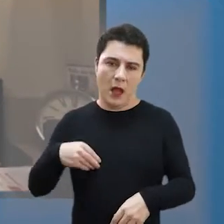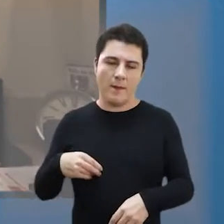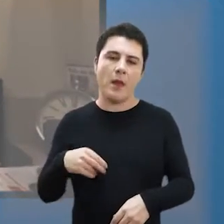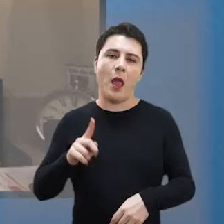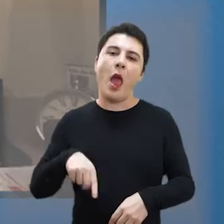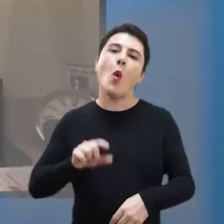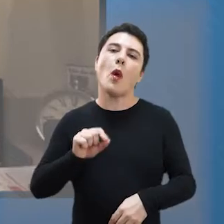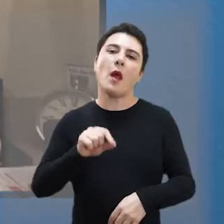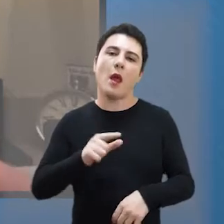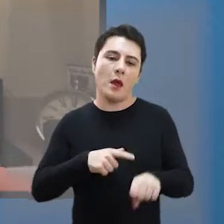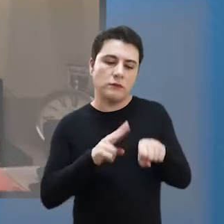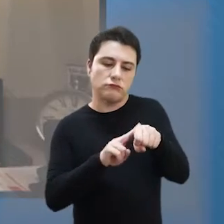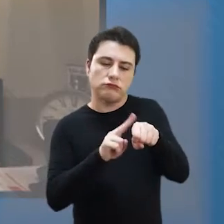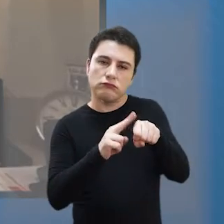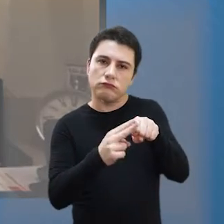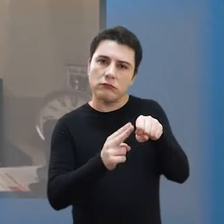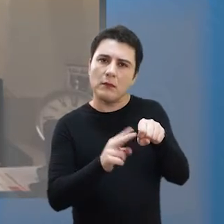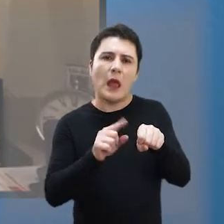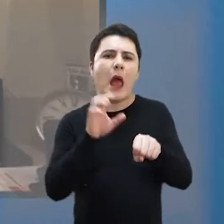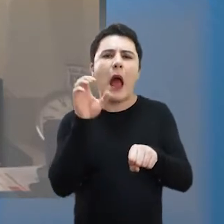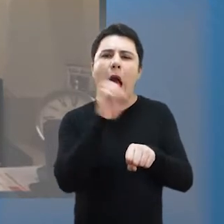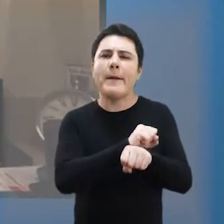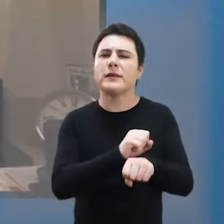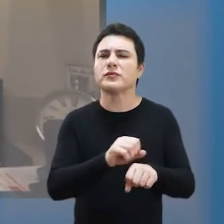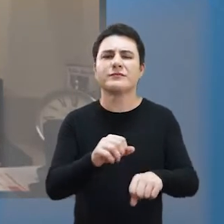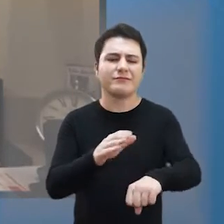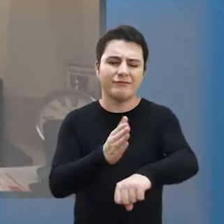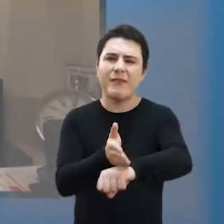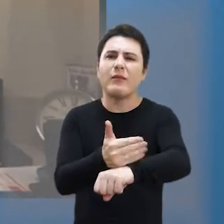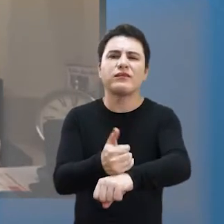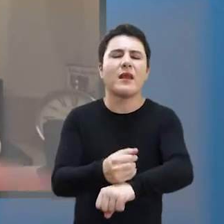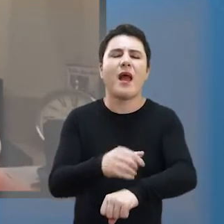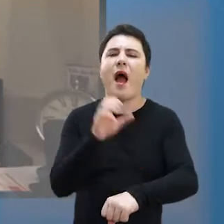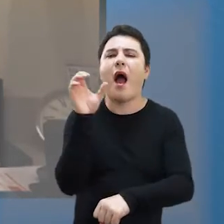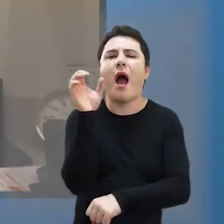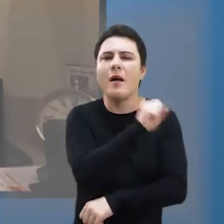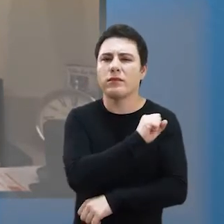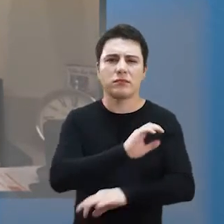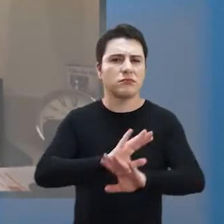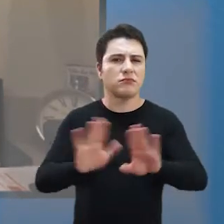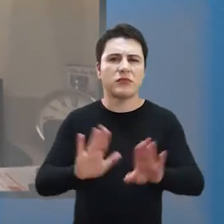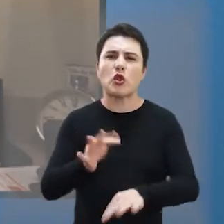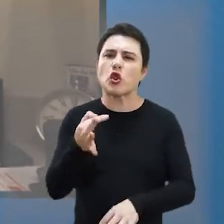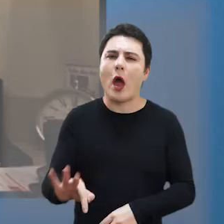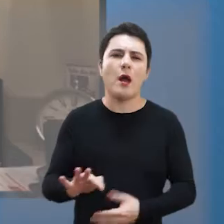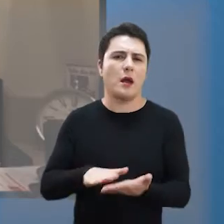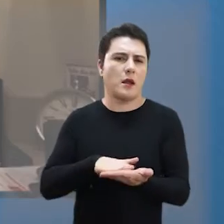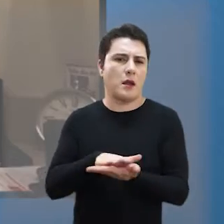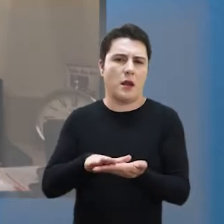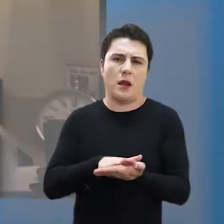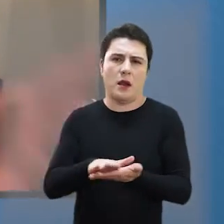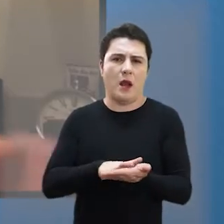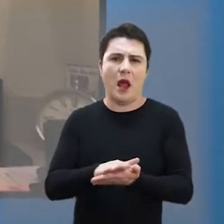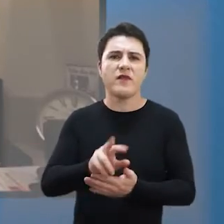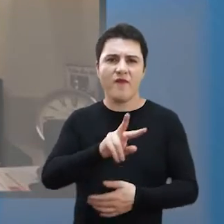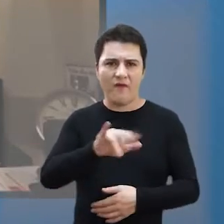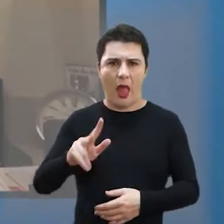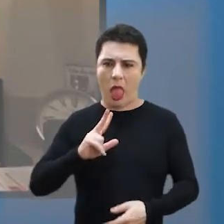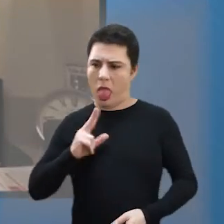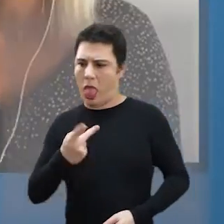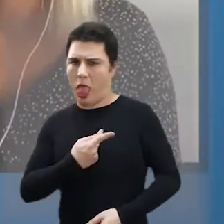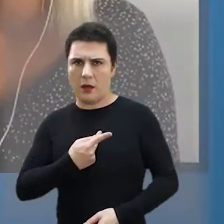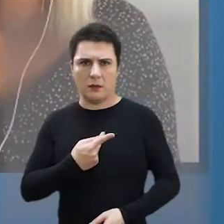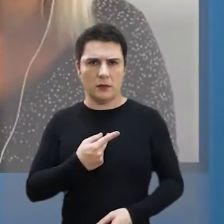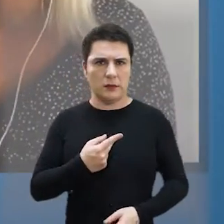toque, que é um exame, assim, rápido, eu falo, dura segundos, 5, 10 segundos, indolor, não muda a masculinidade